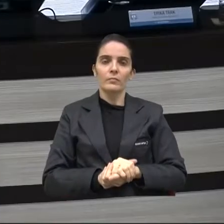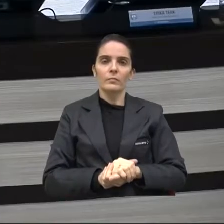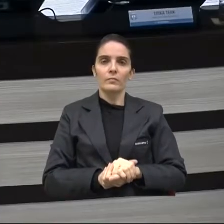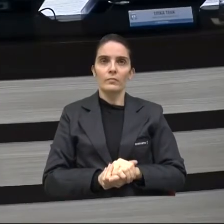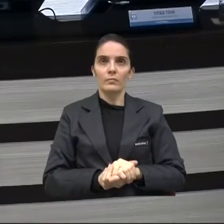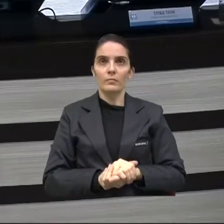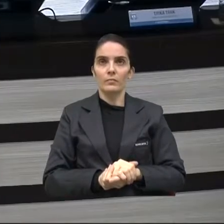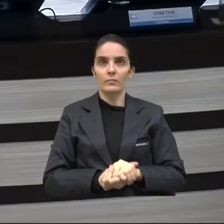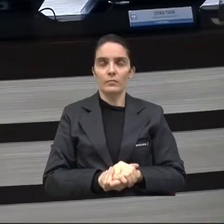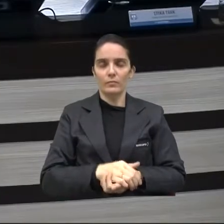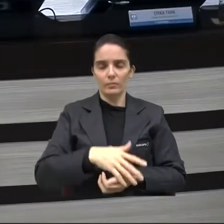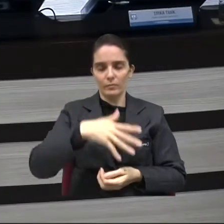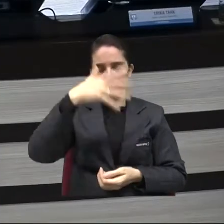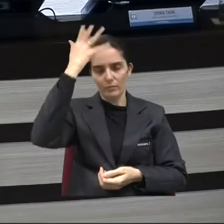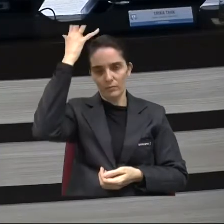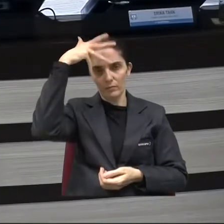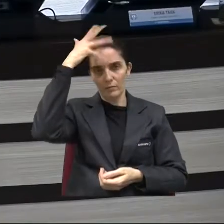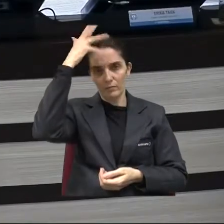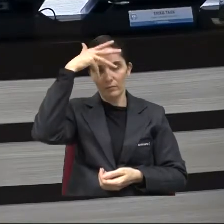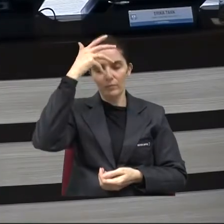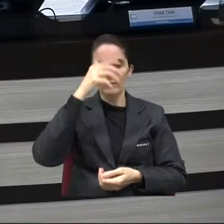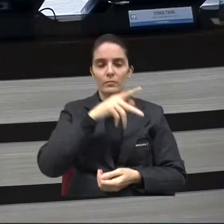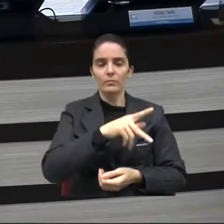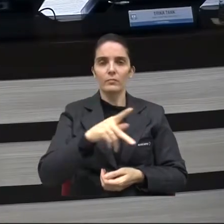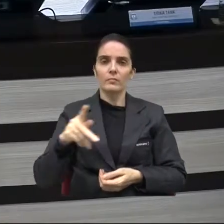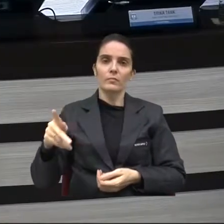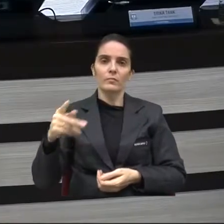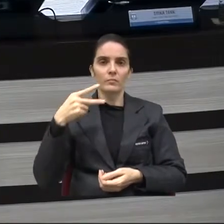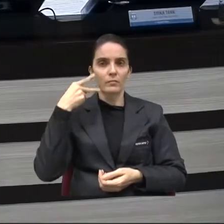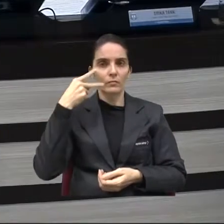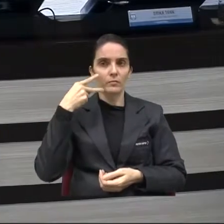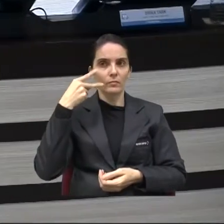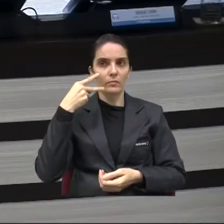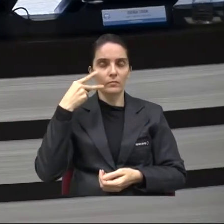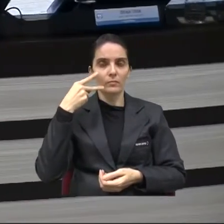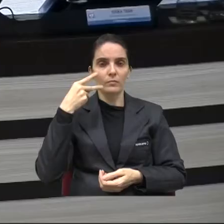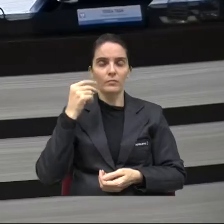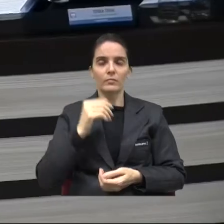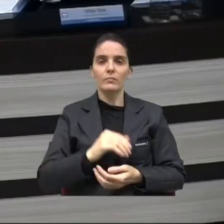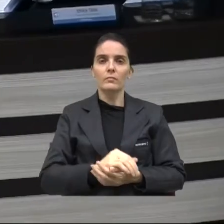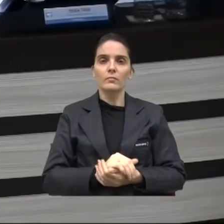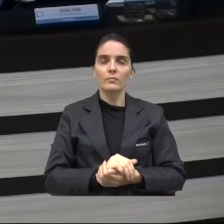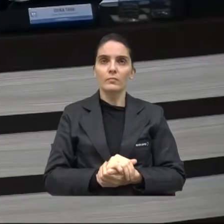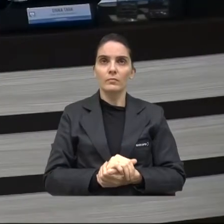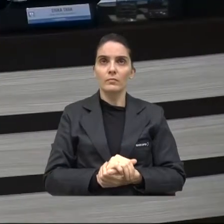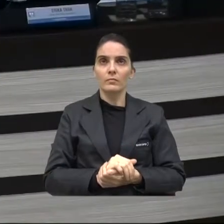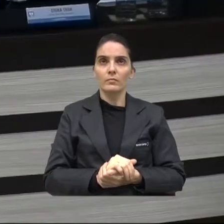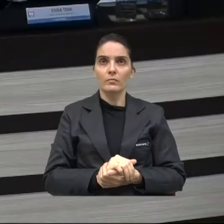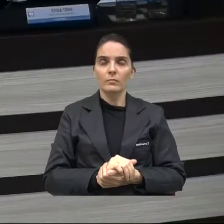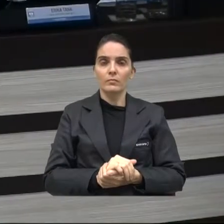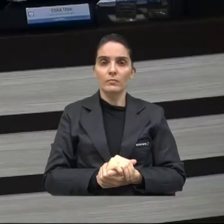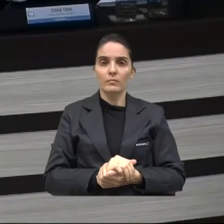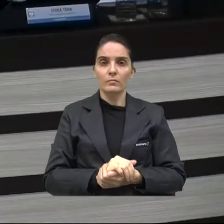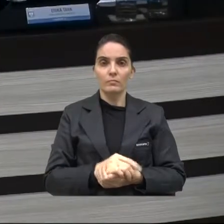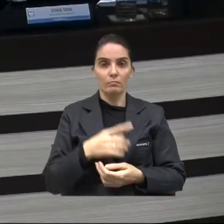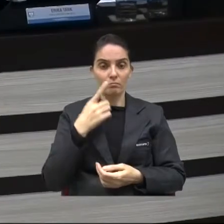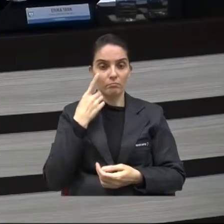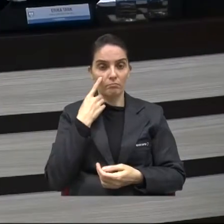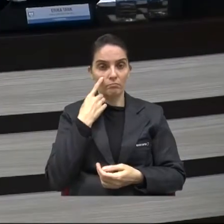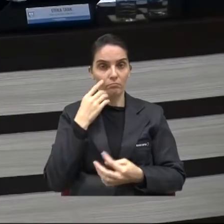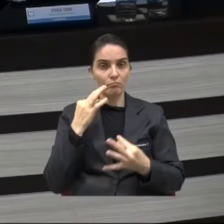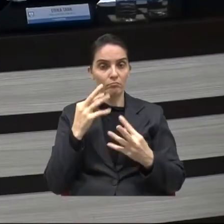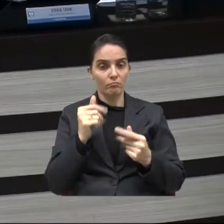Érica Tanque. Senhor presidente, nobres pares, eu vi a preocupação, e é óbvio que